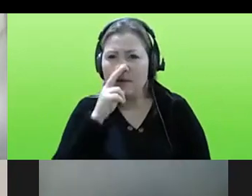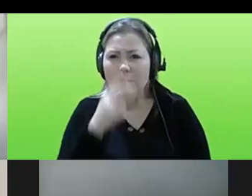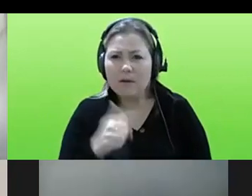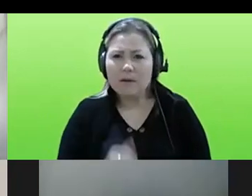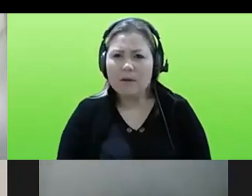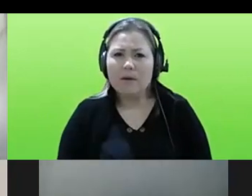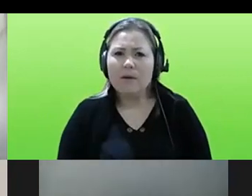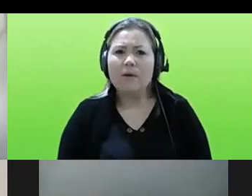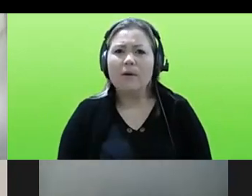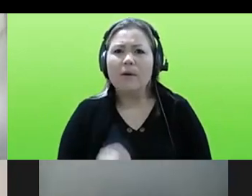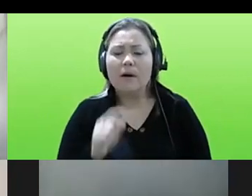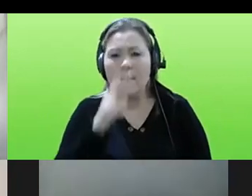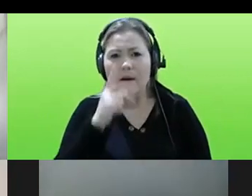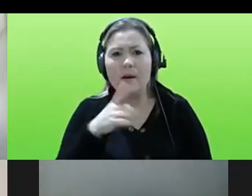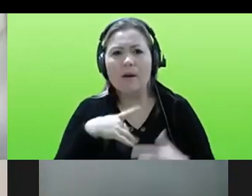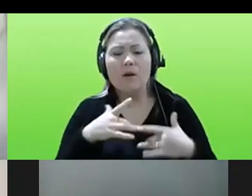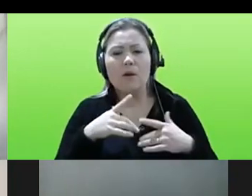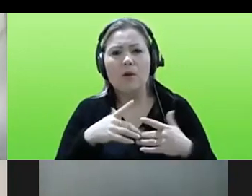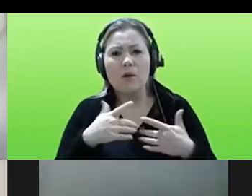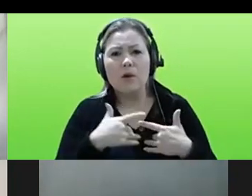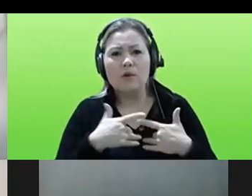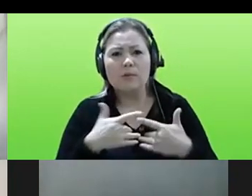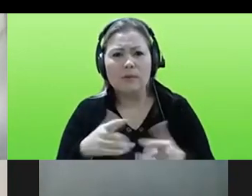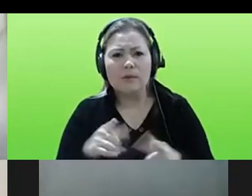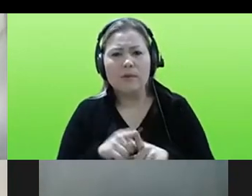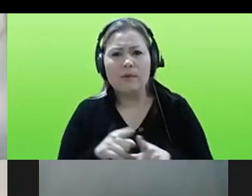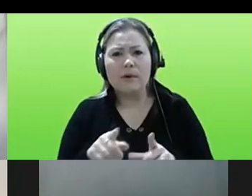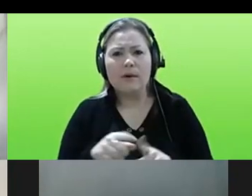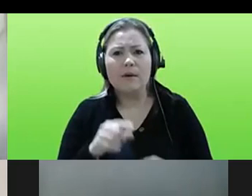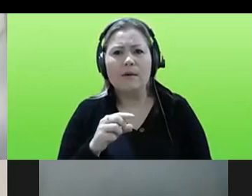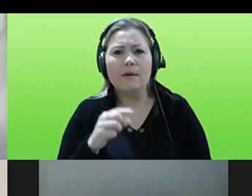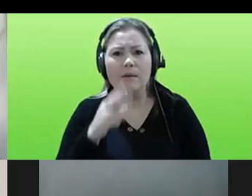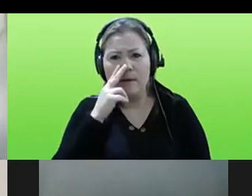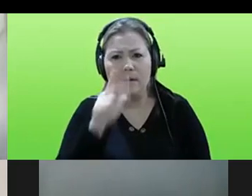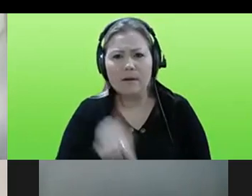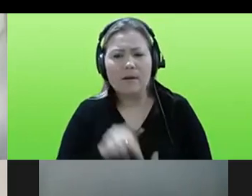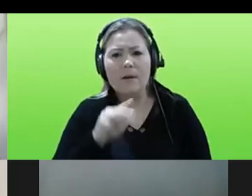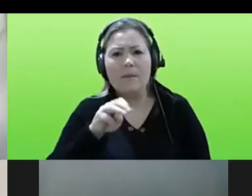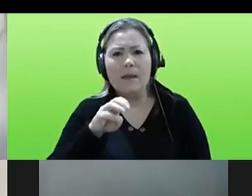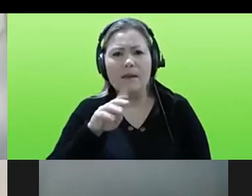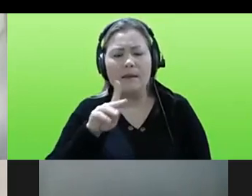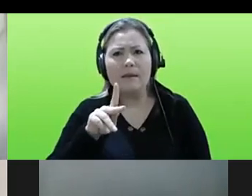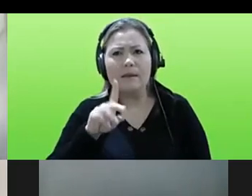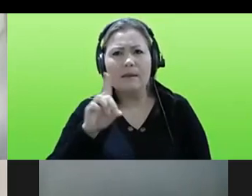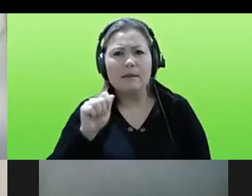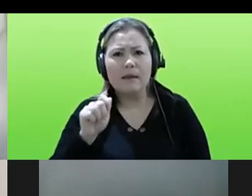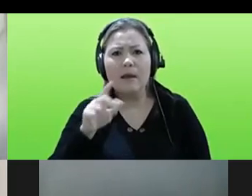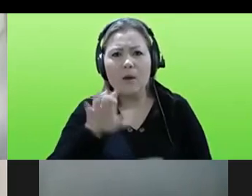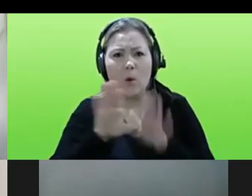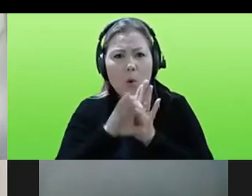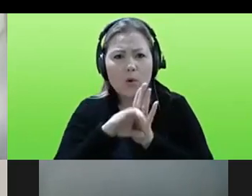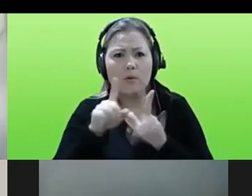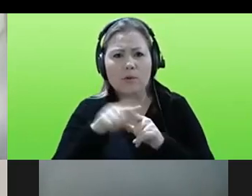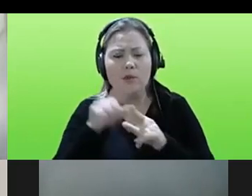que seriam hospitalidade em Emmanuel Levinas e de Derrida, e conceito de